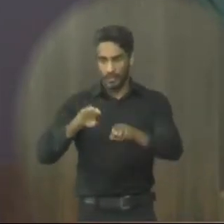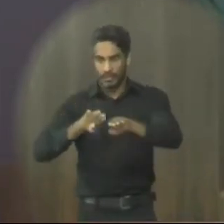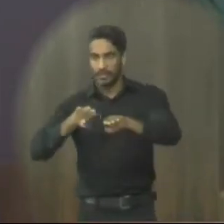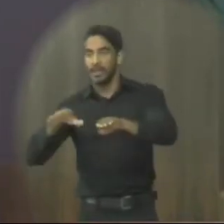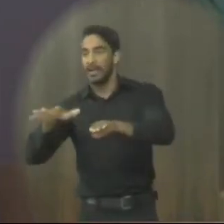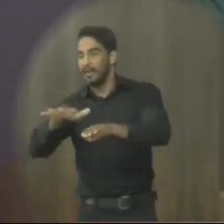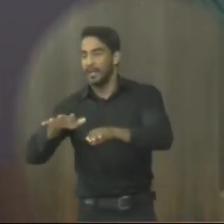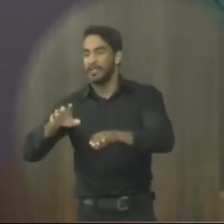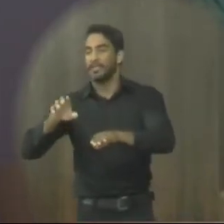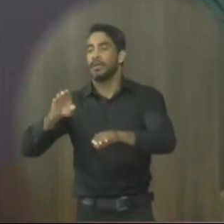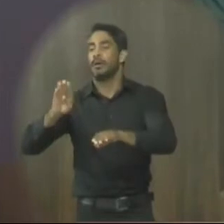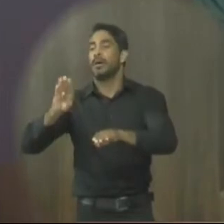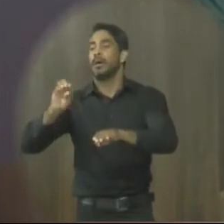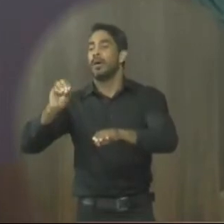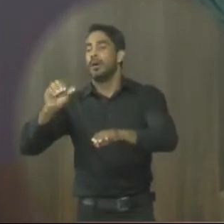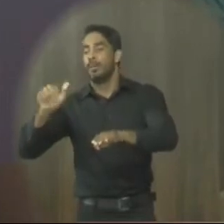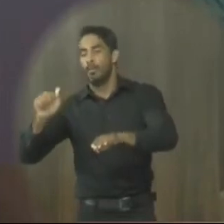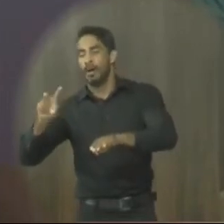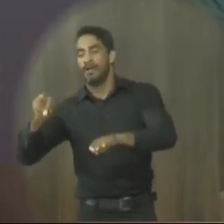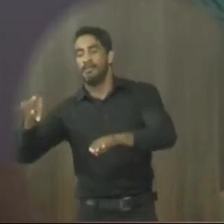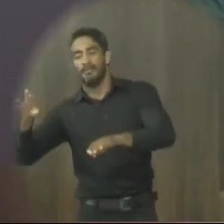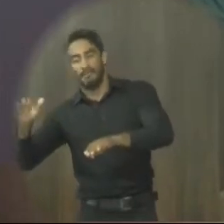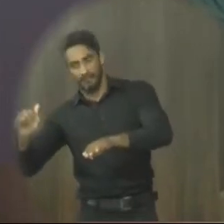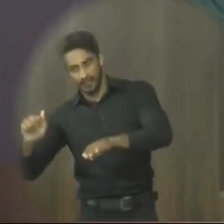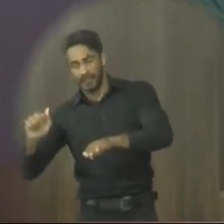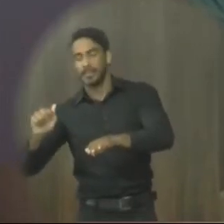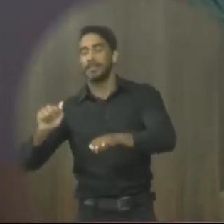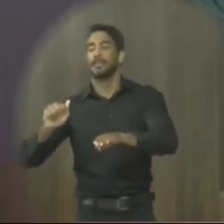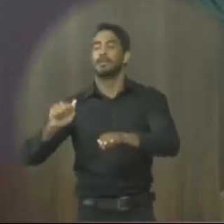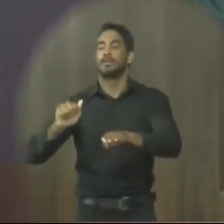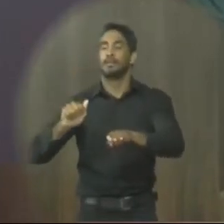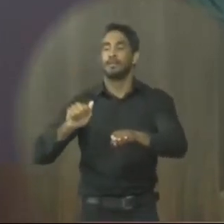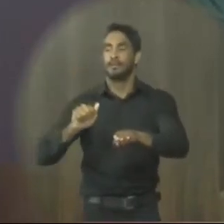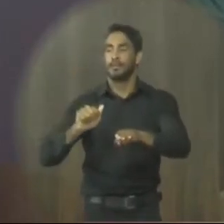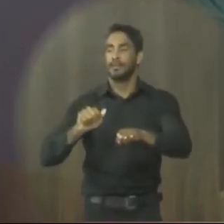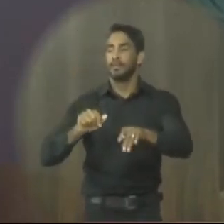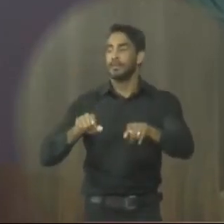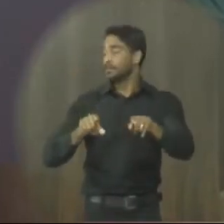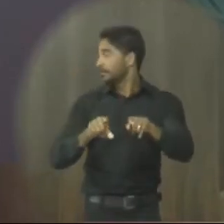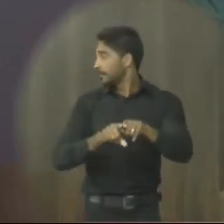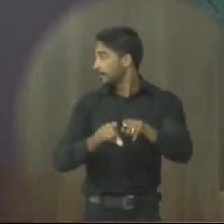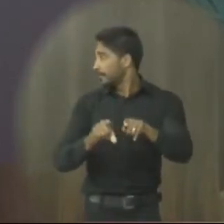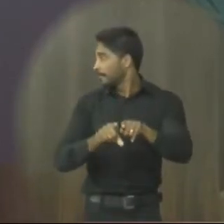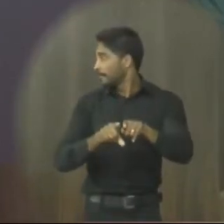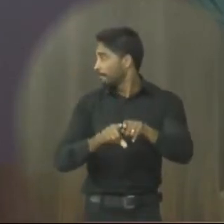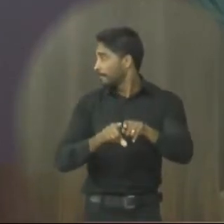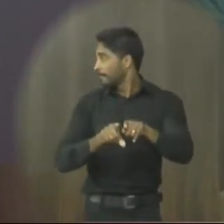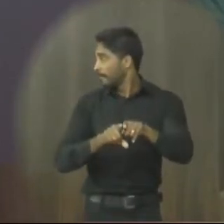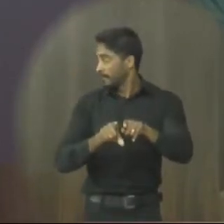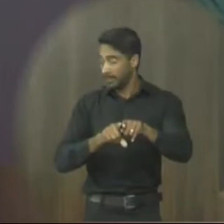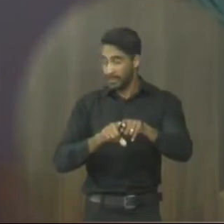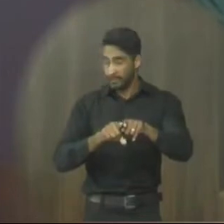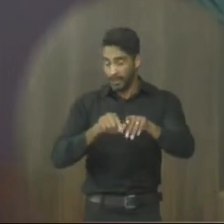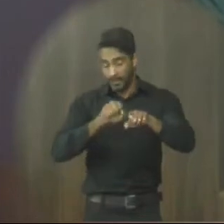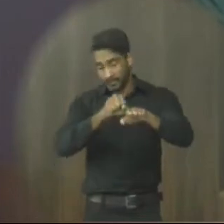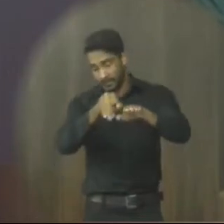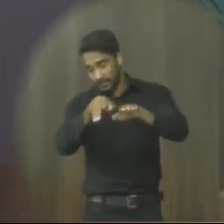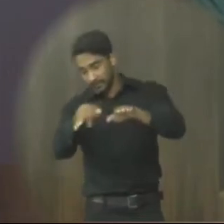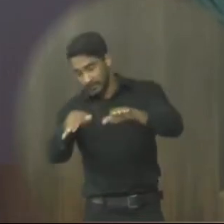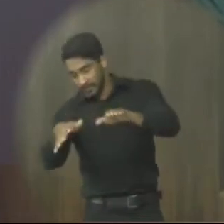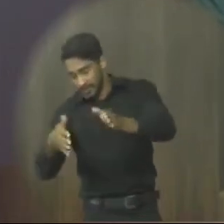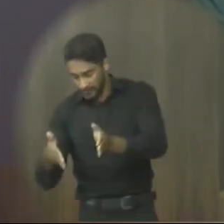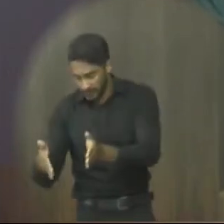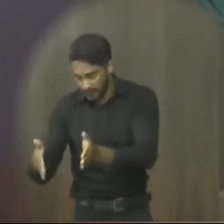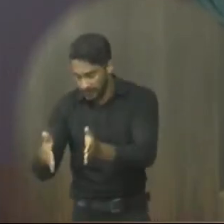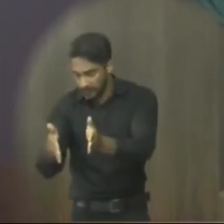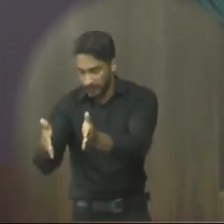também, recebendo aquela influência ali daquela região, daquela bacia, e que desague no canal da